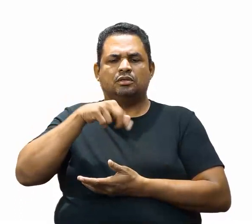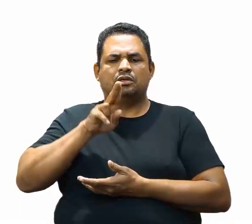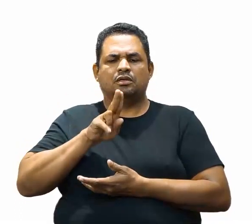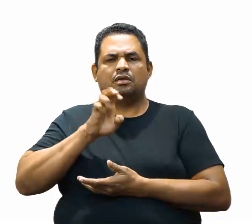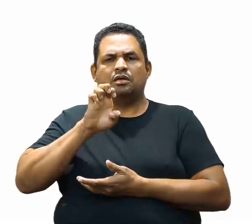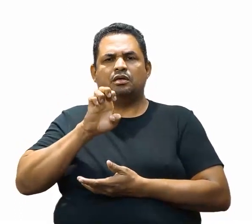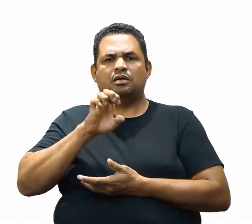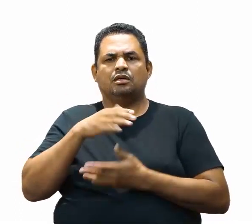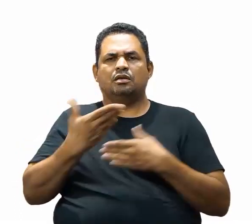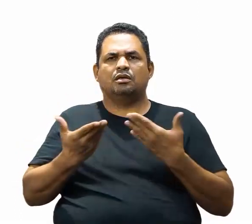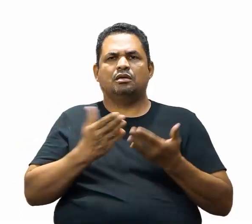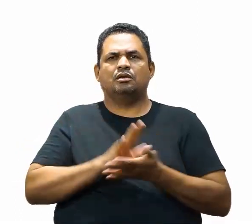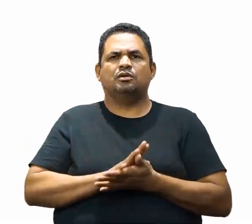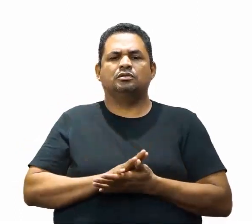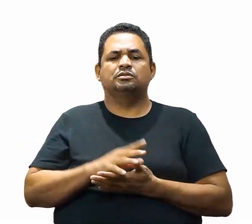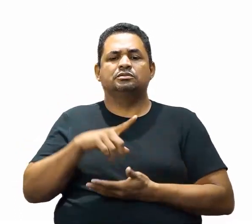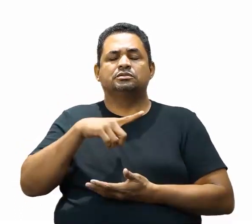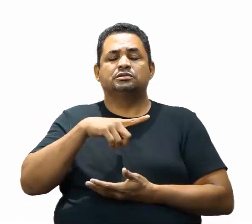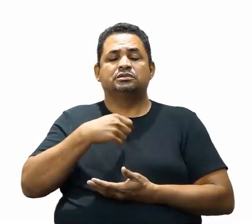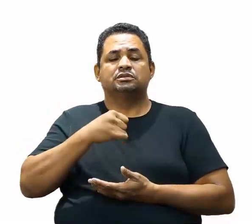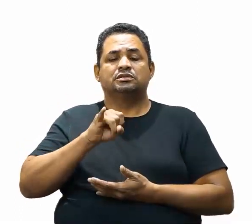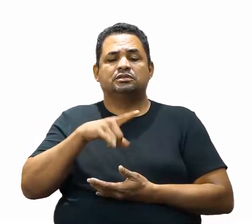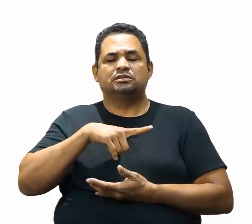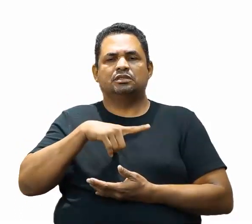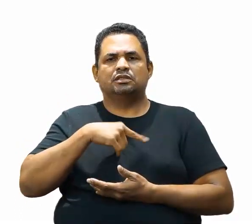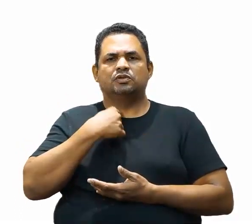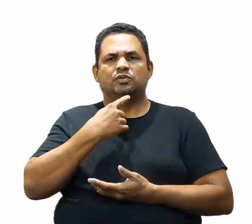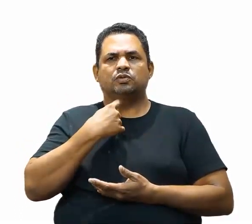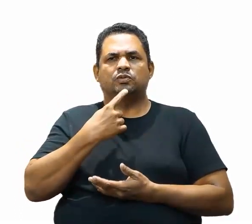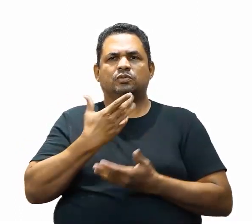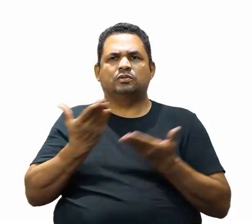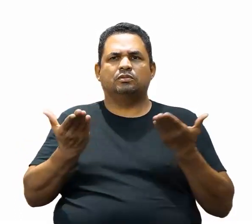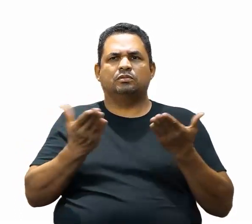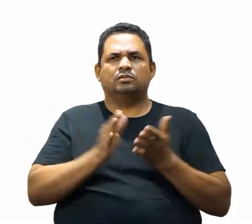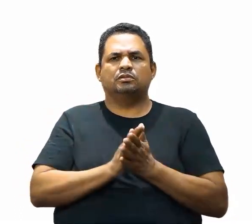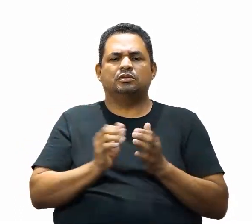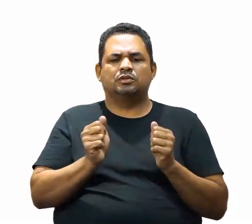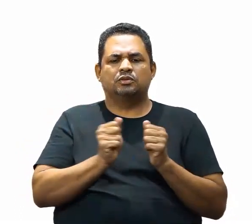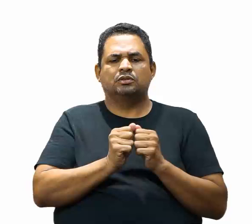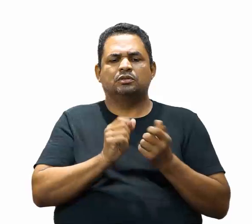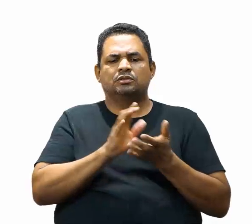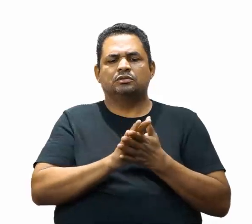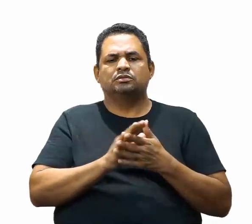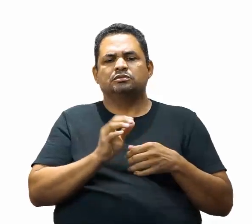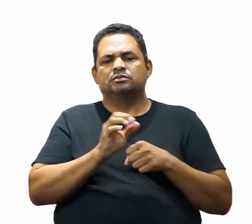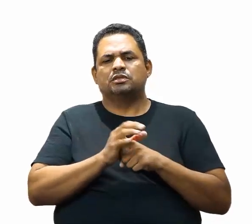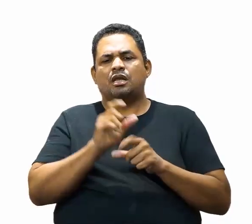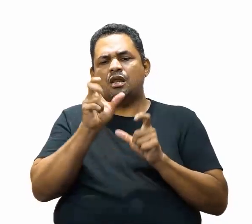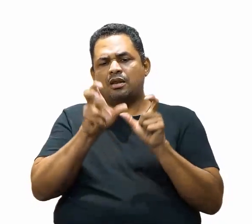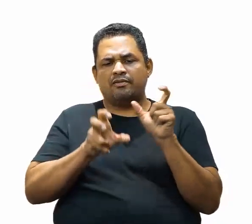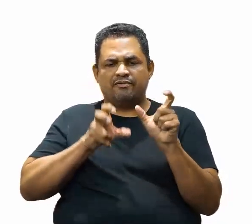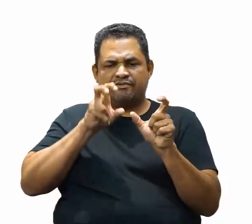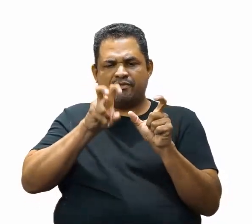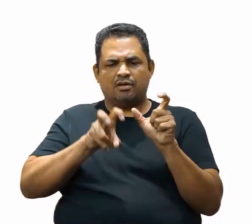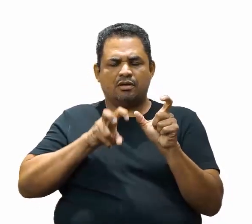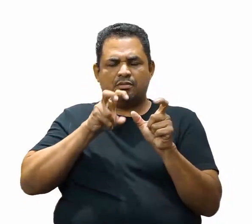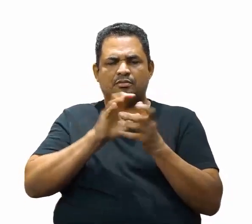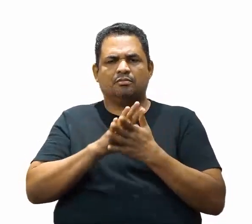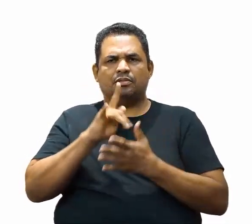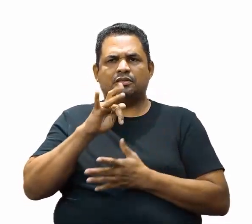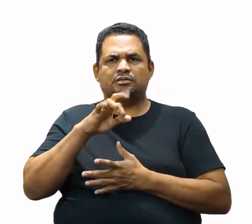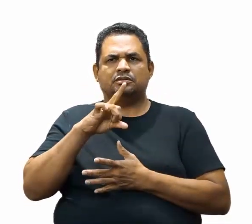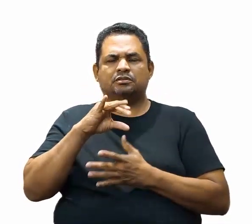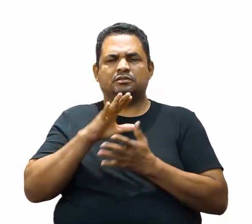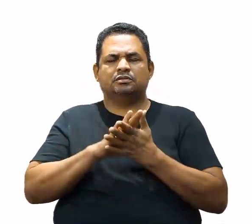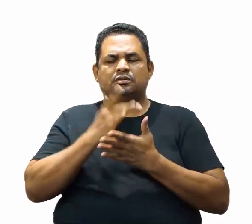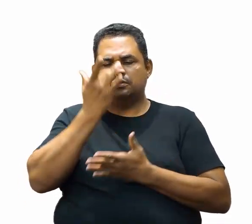tiver dúvida, se ele tiver um quezinho lá do lado do adjetivo, do advérbio, do particípio, então vai ser muito mais fácil para você saber que